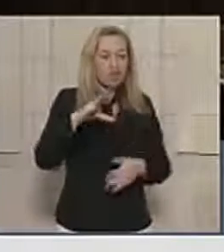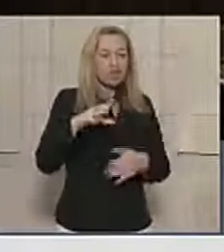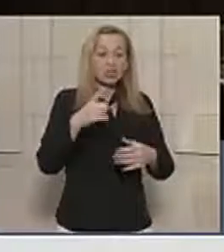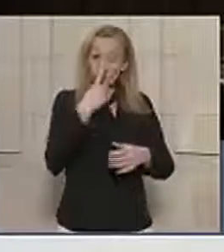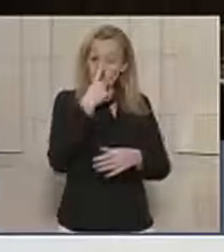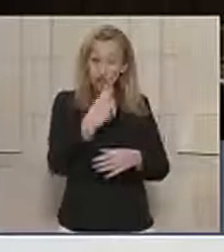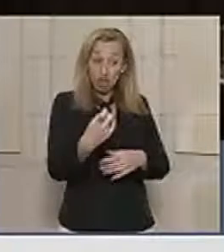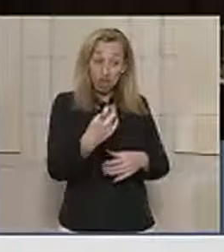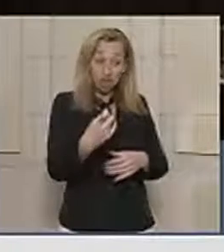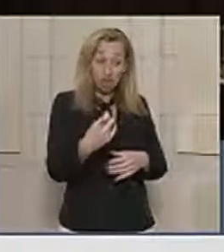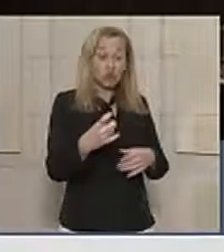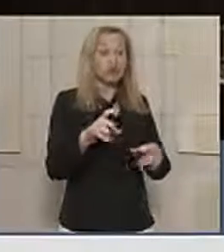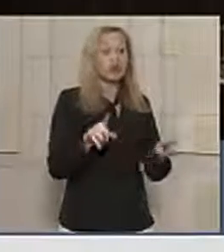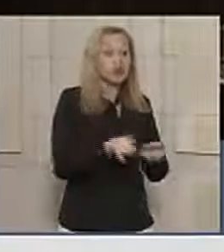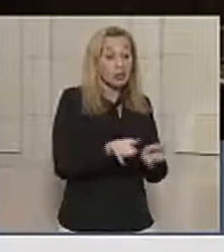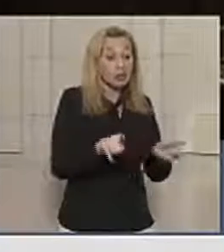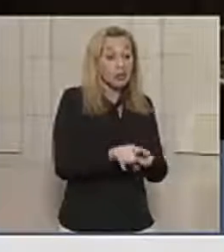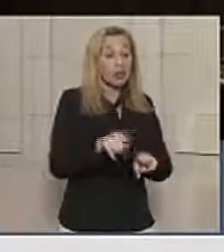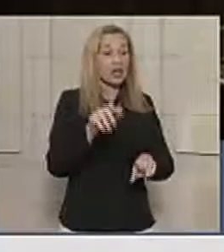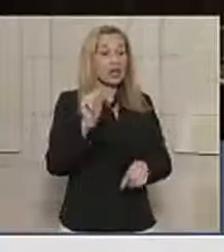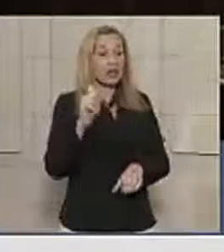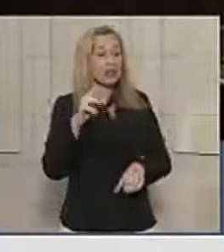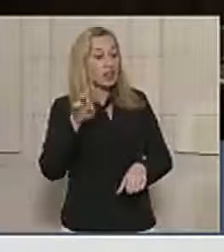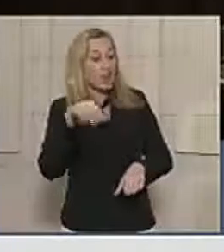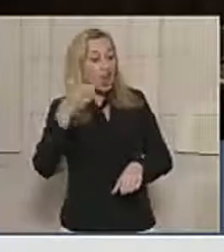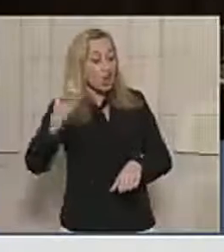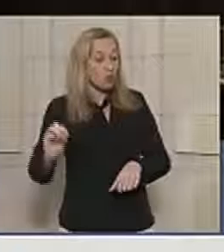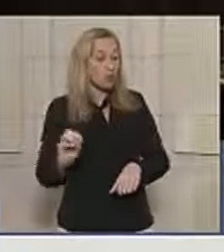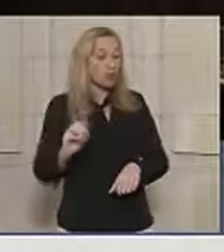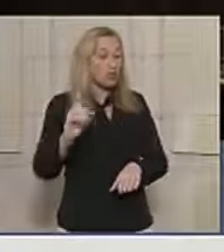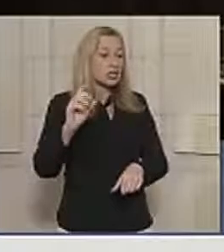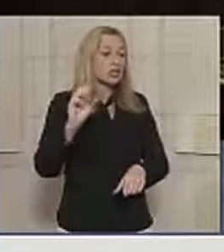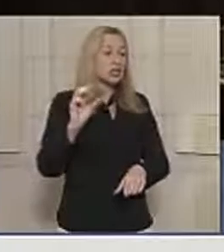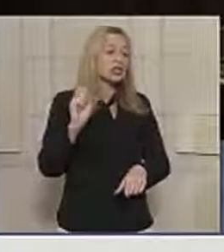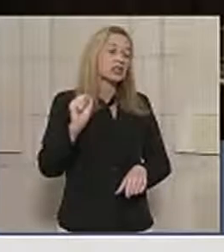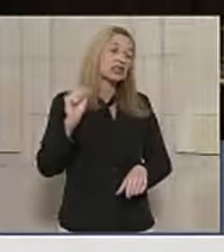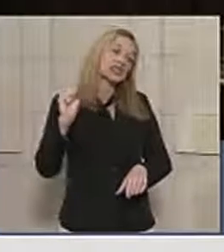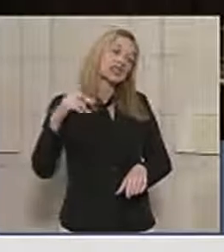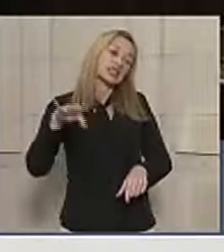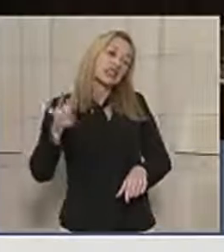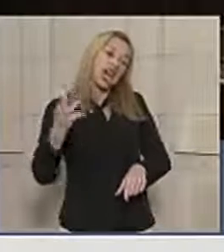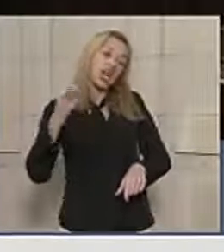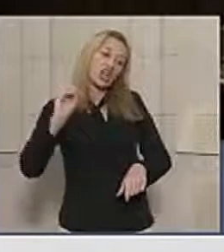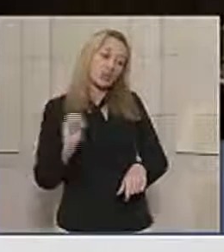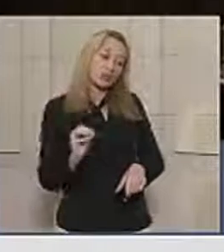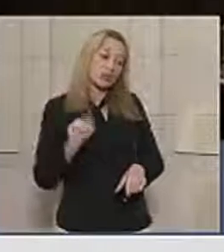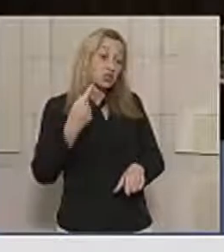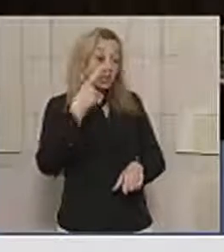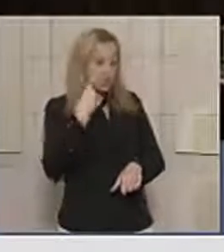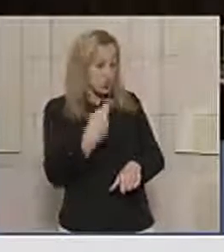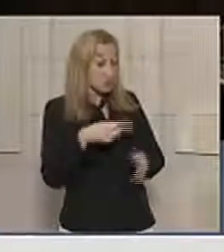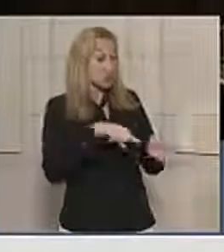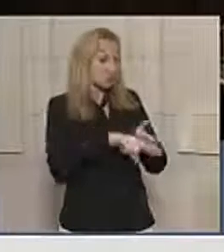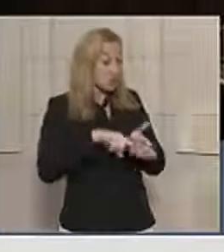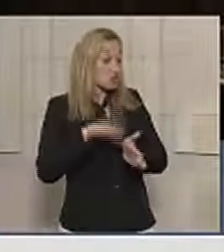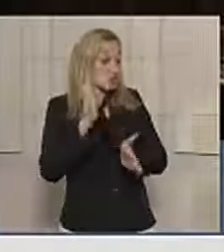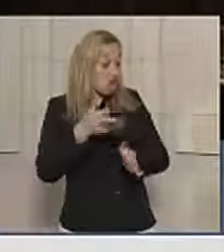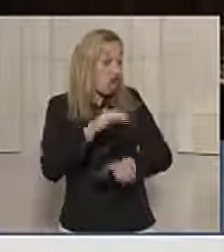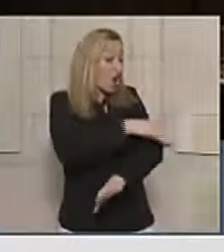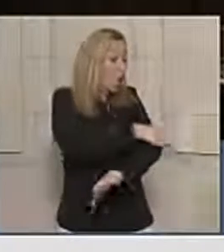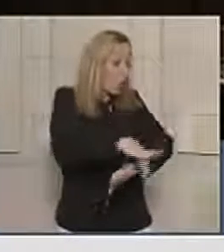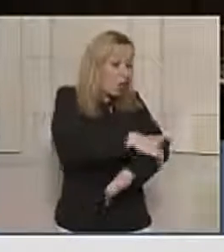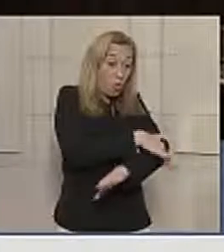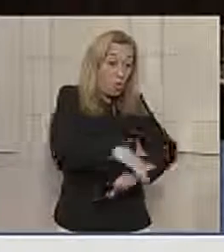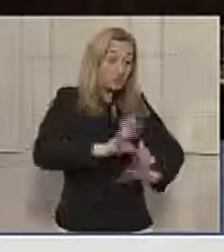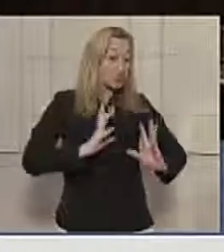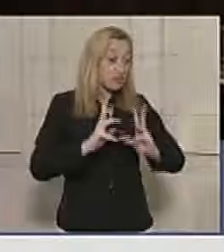aterro sanitário de Seropédica, e nós já verificamos que há muitas ruas sem a